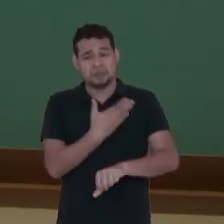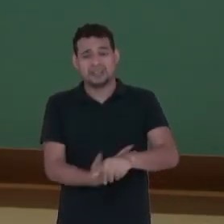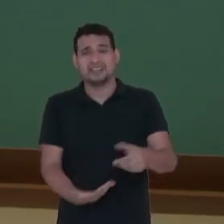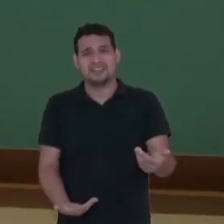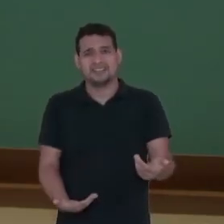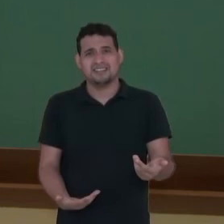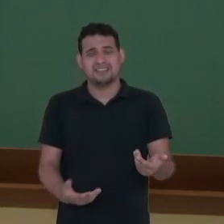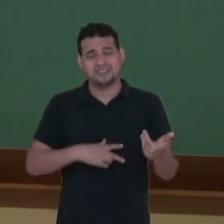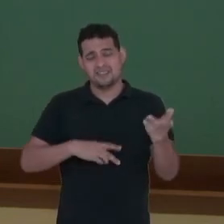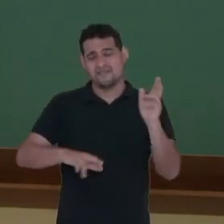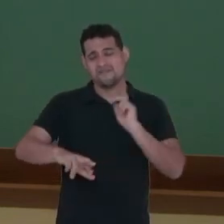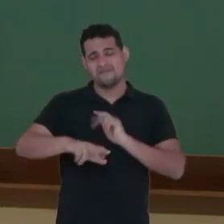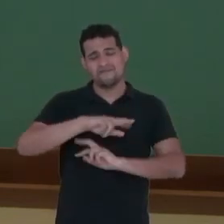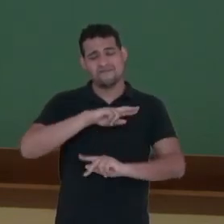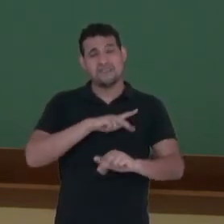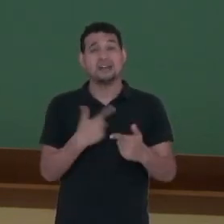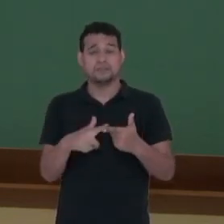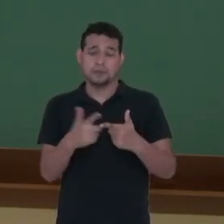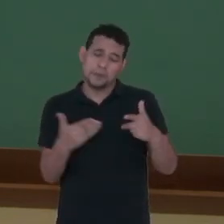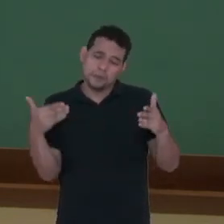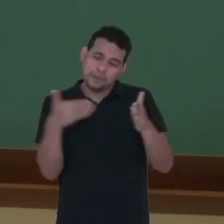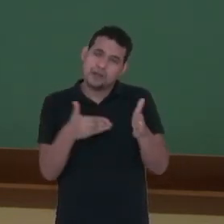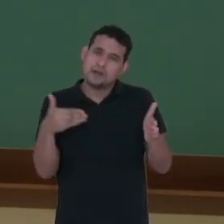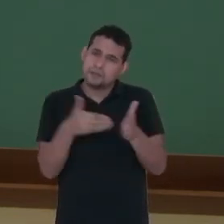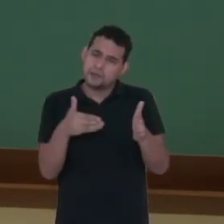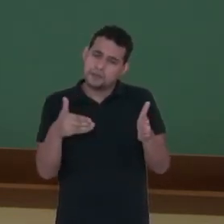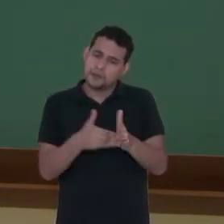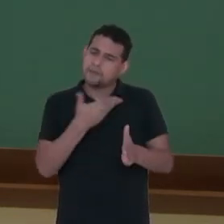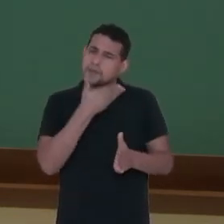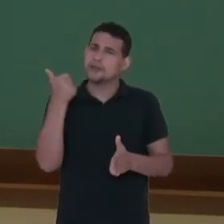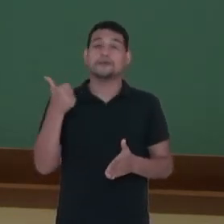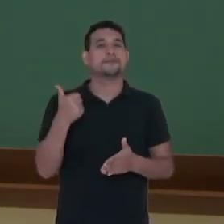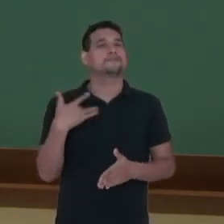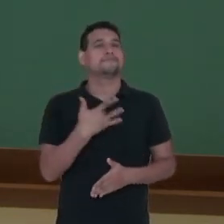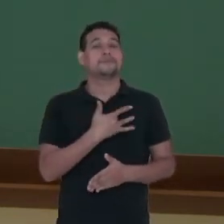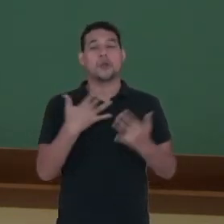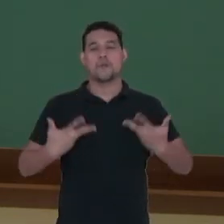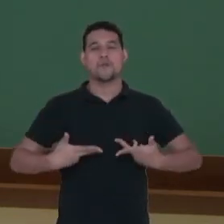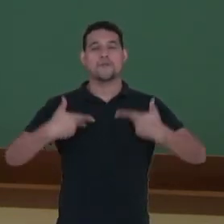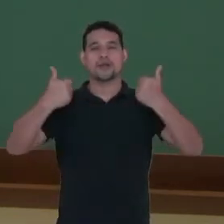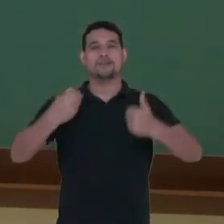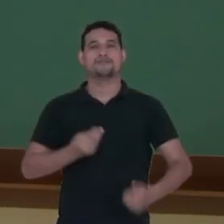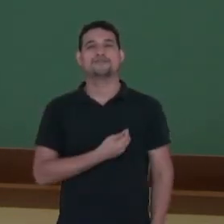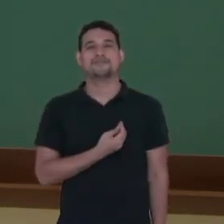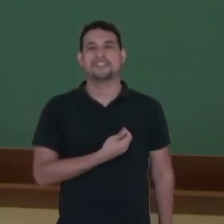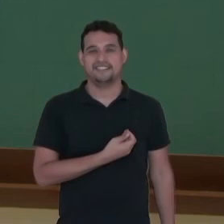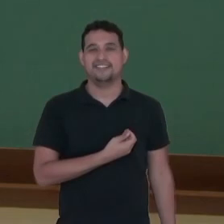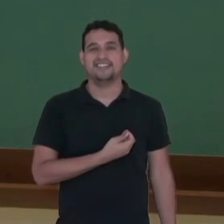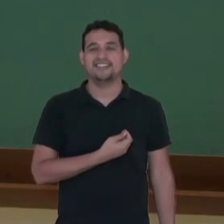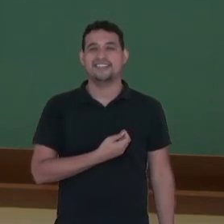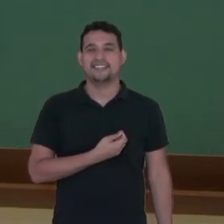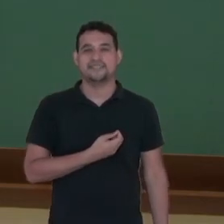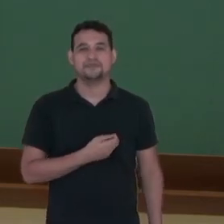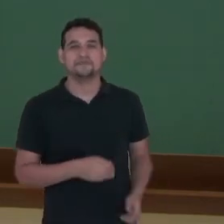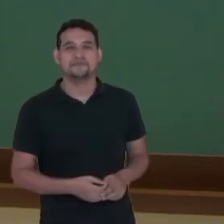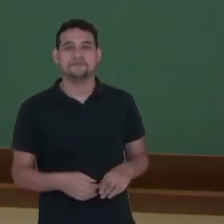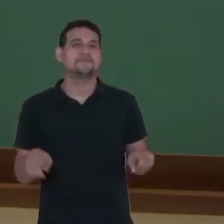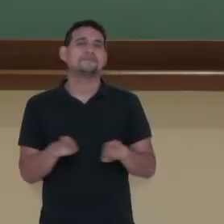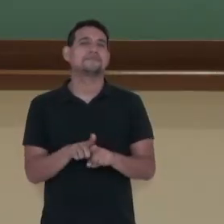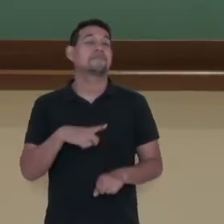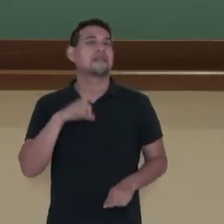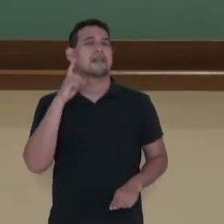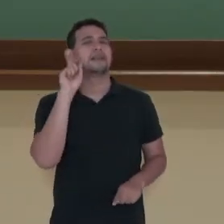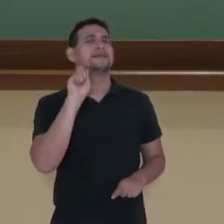tem muitos obstáculos aqui. Favorece o bem-estar e a qualidade de vida, né?